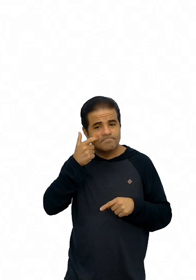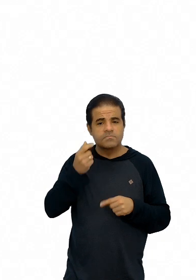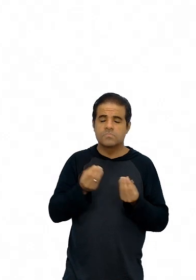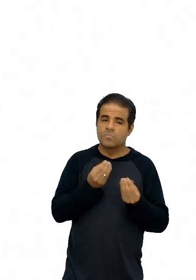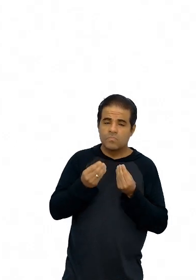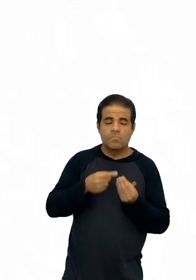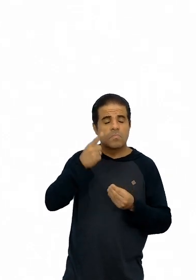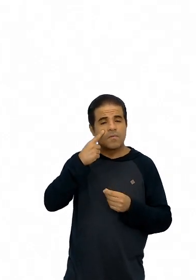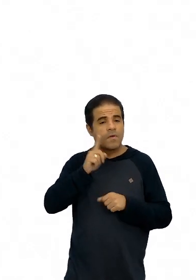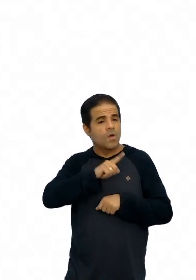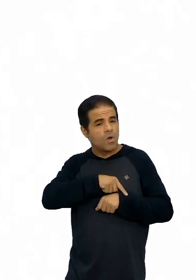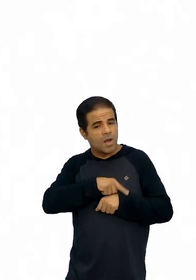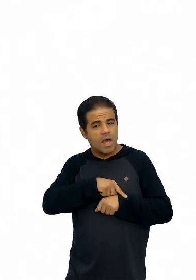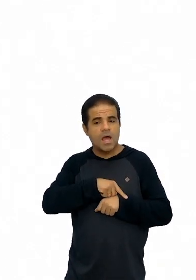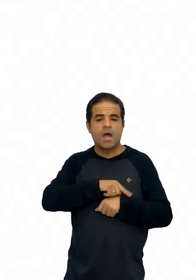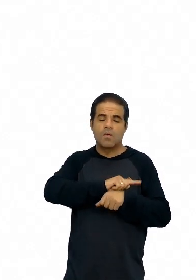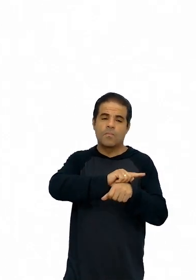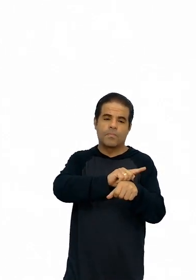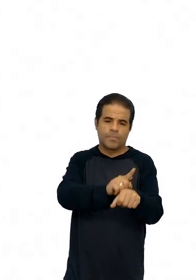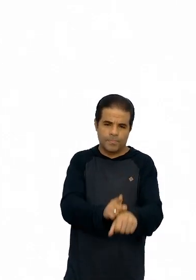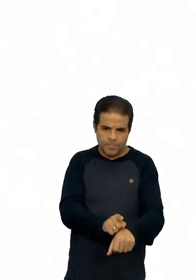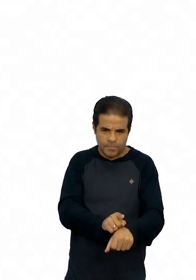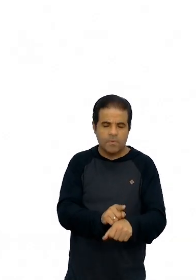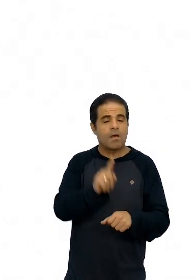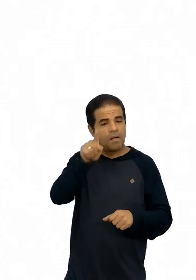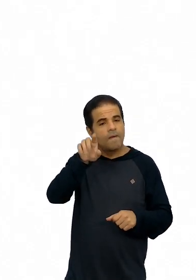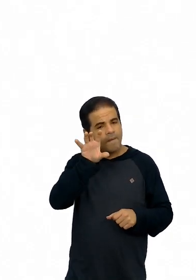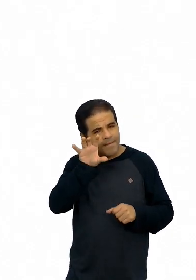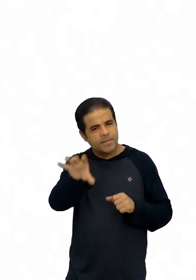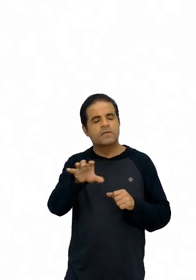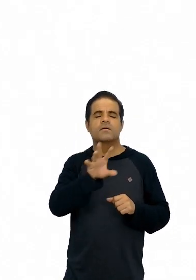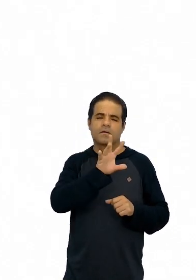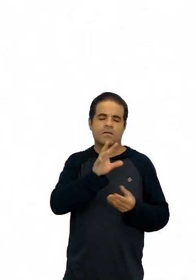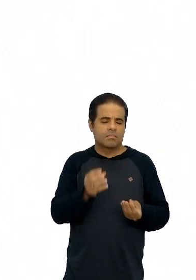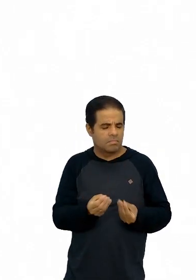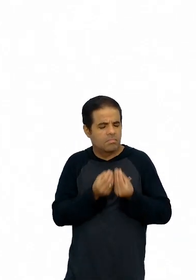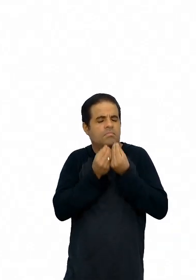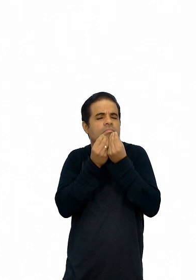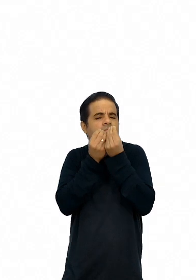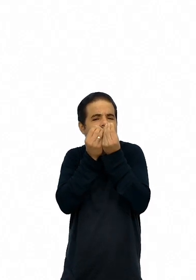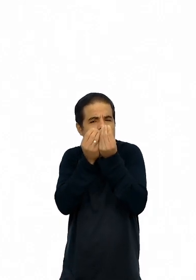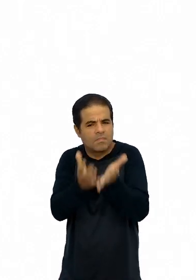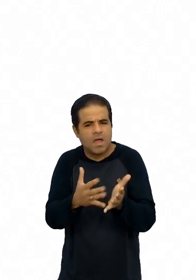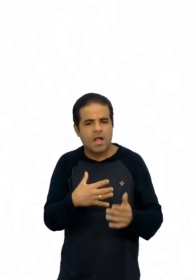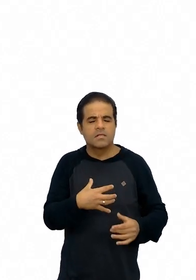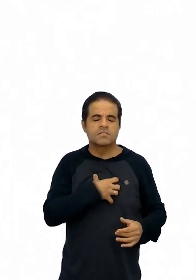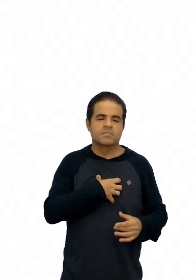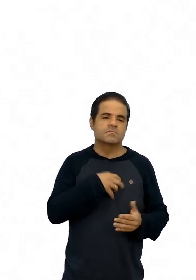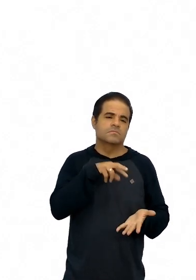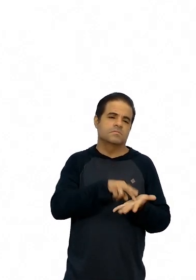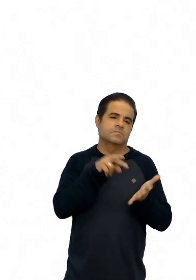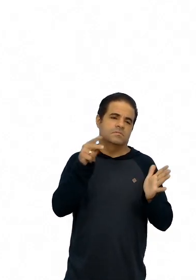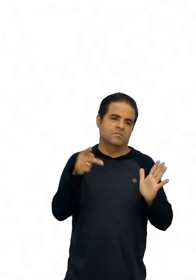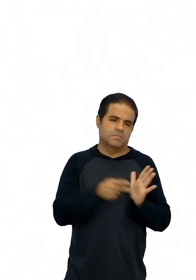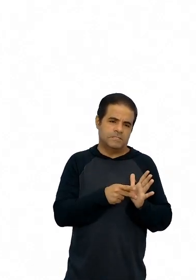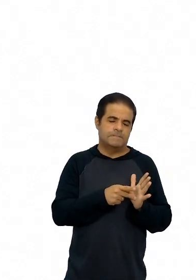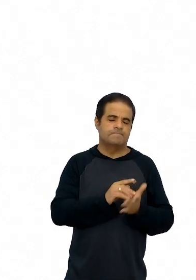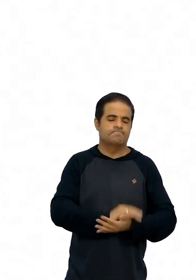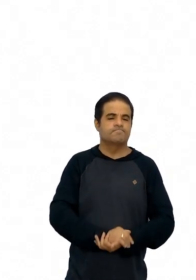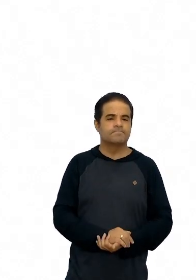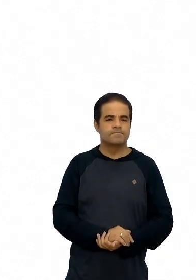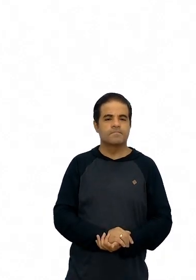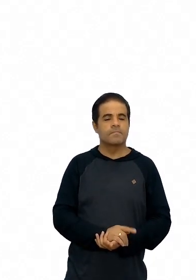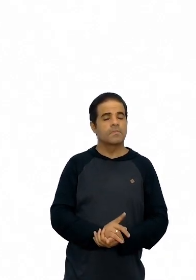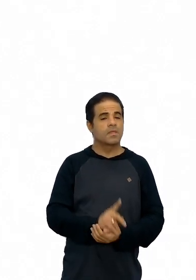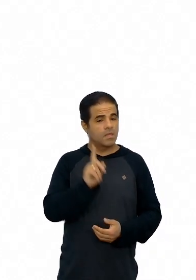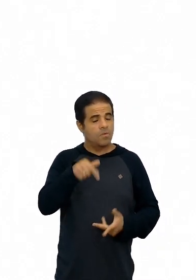né, para ver as horas no relógio, né? É disso daí que vai dando sentido e significado para eles, né?